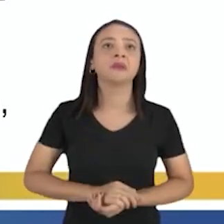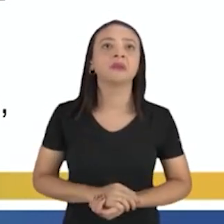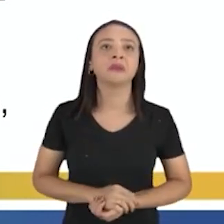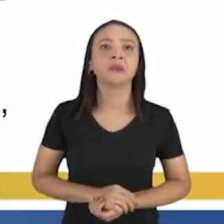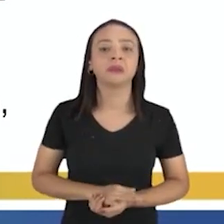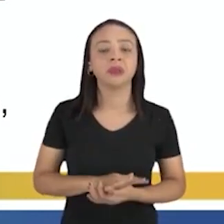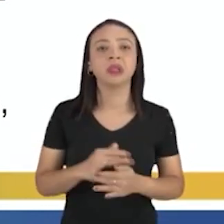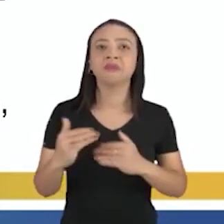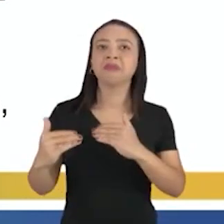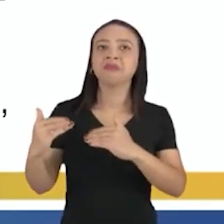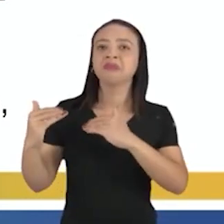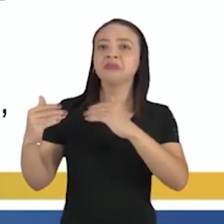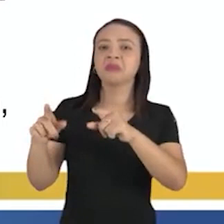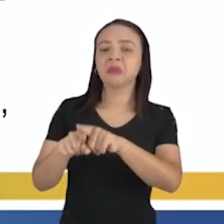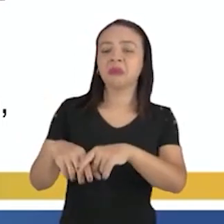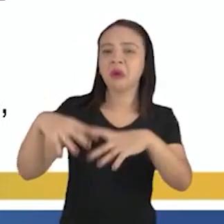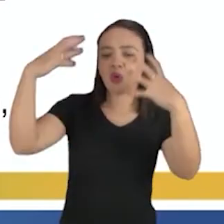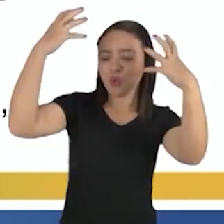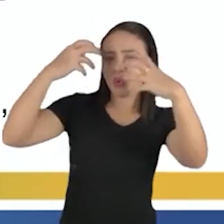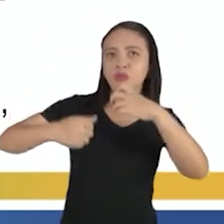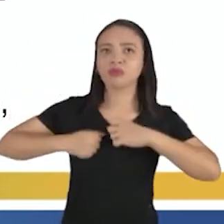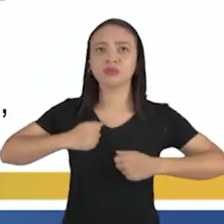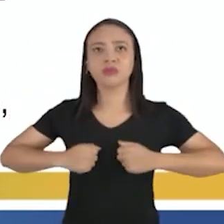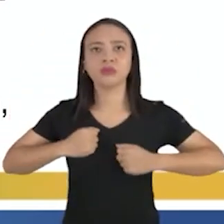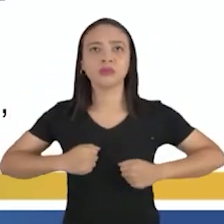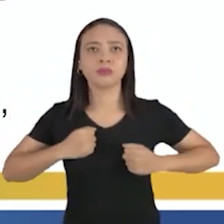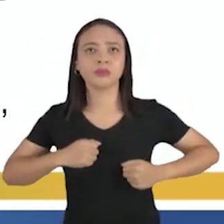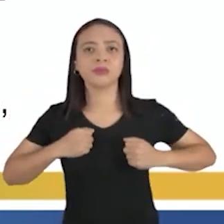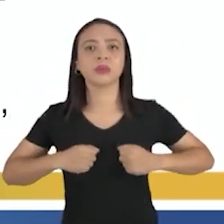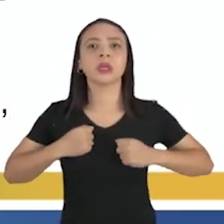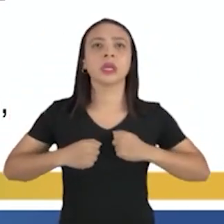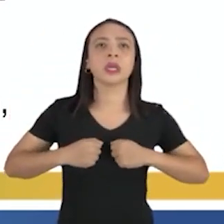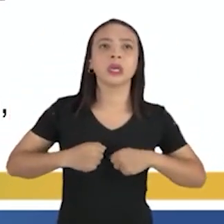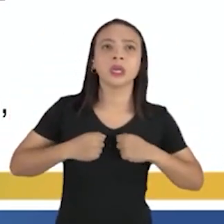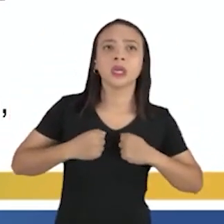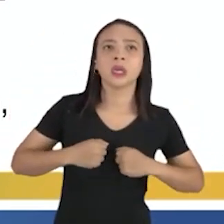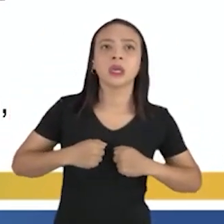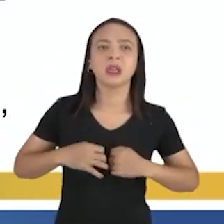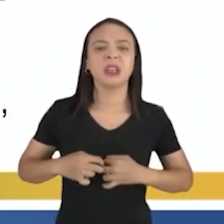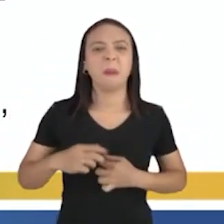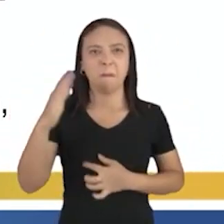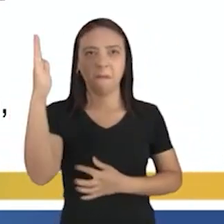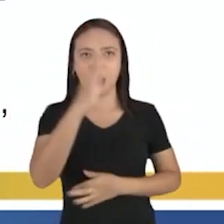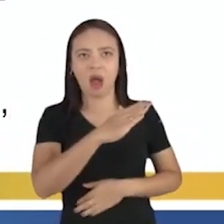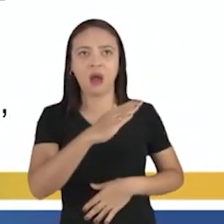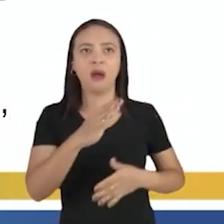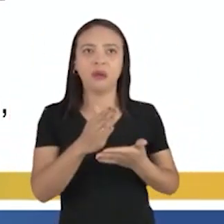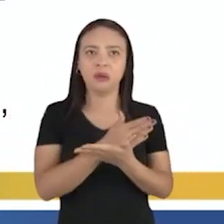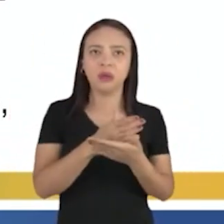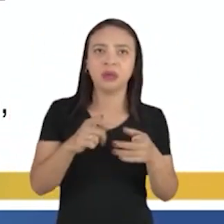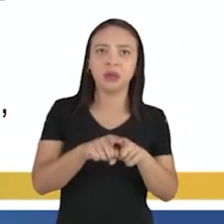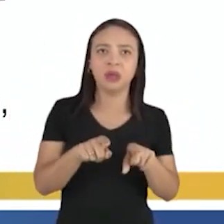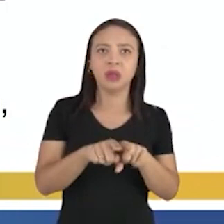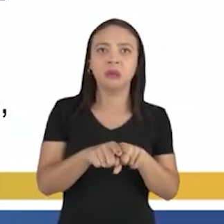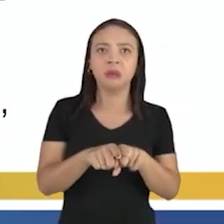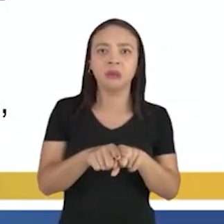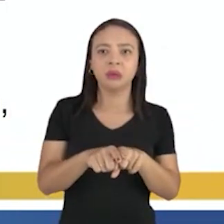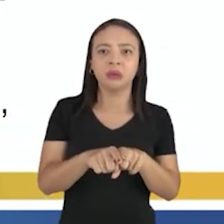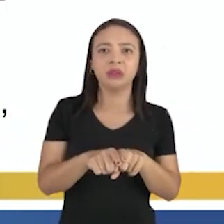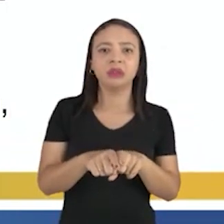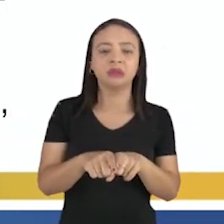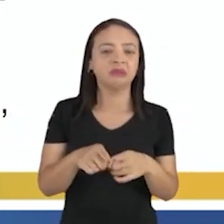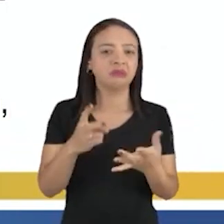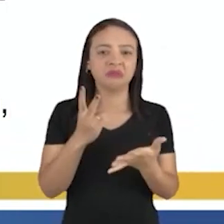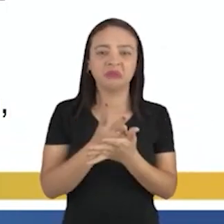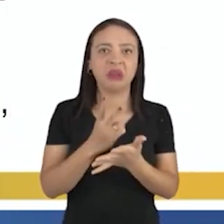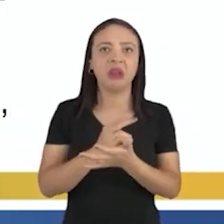sumarenta. Cresciam, tomavam banho, exigiam para si malcriados instantes cada vez mais